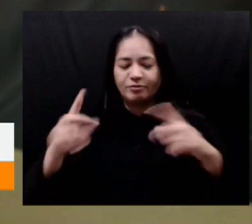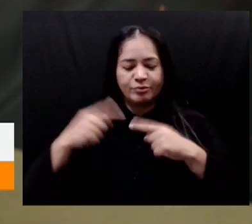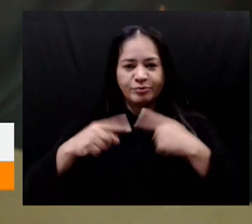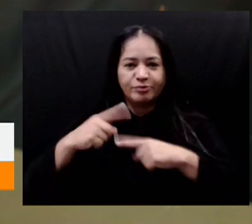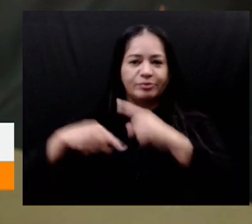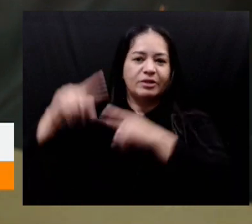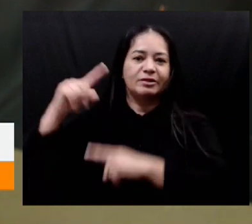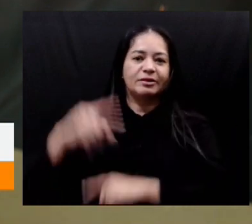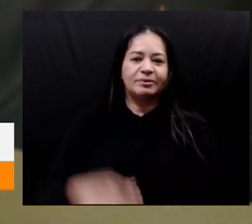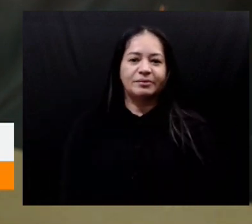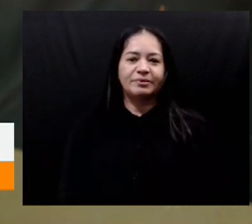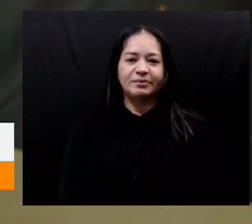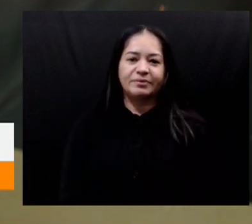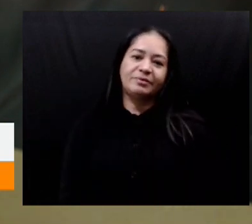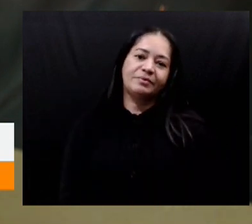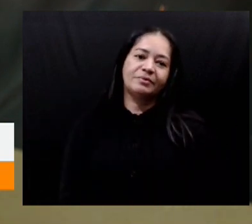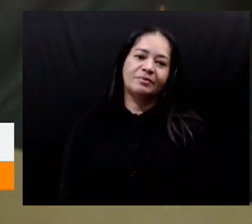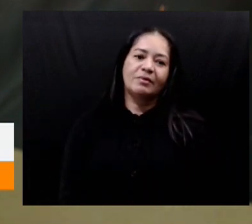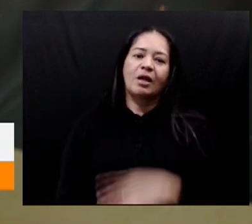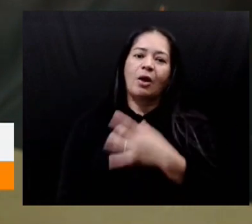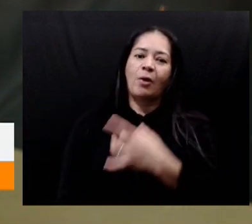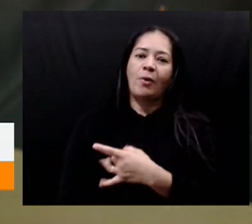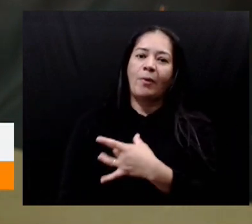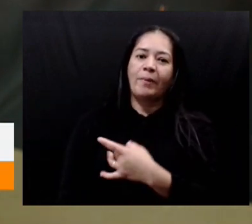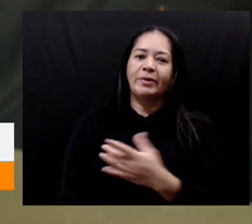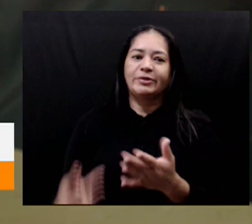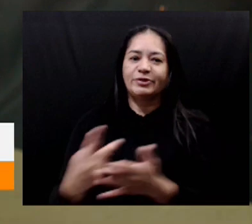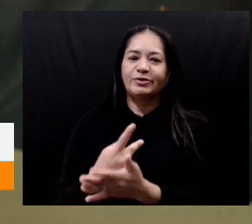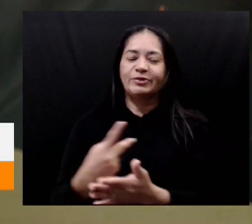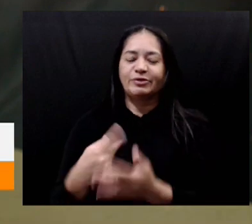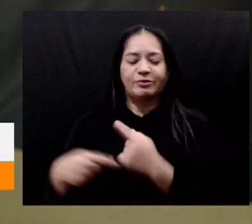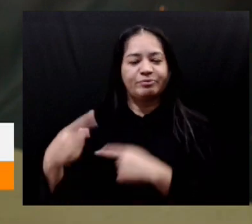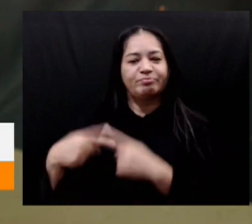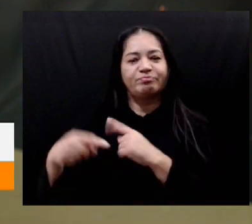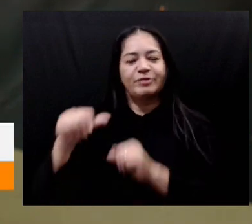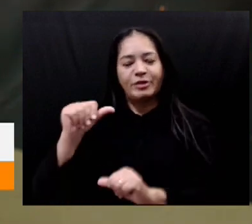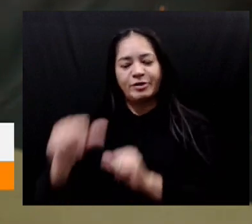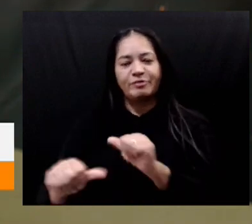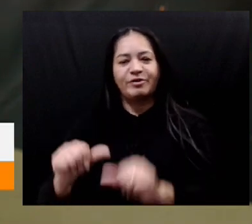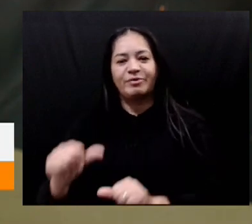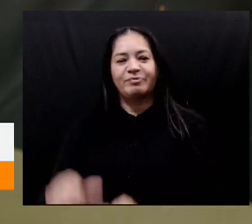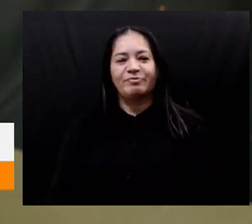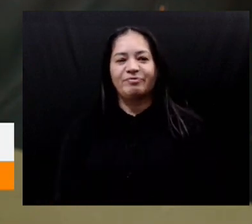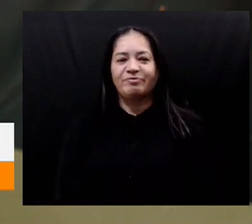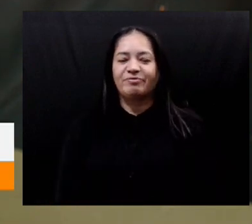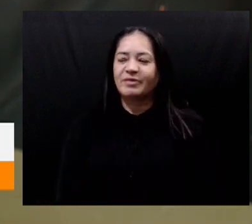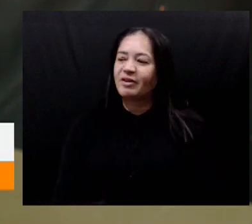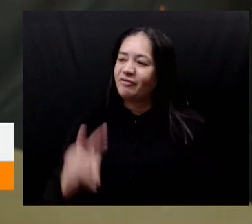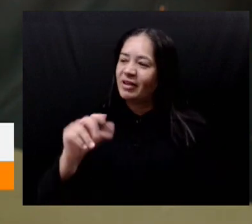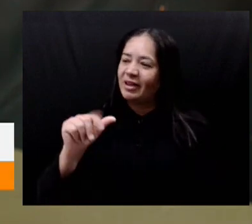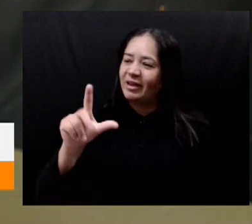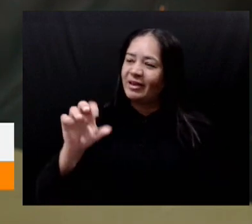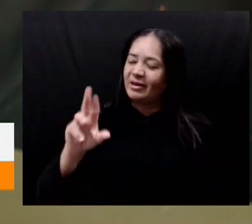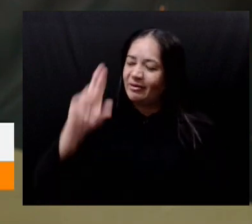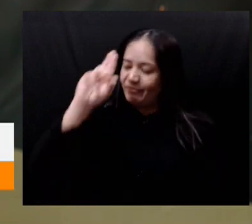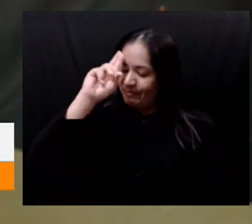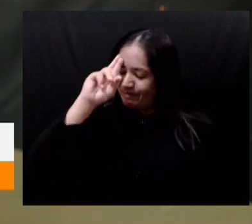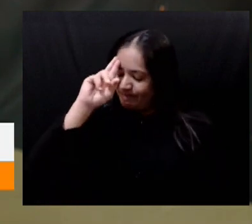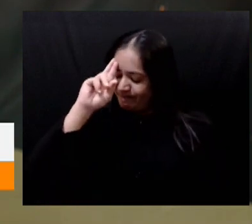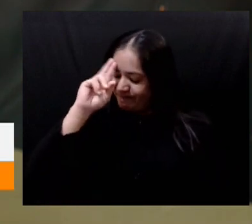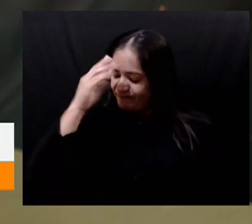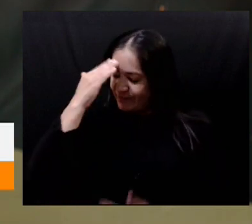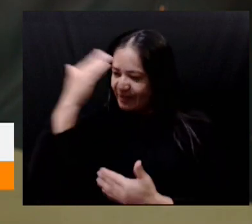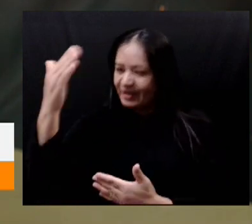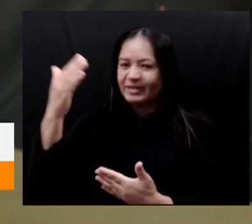Uhum. medo de fracassar que vira uma superação. Valéria, muito É. obrigada pela sua participação, gratidão mesmo, assim, acho que a gente super contribuiu